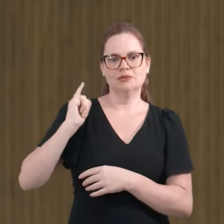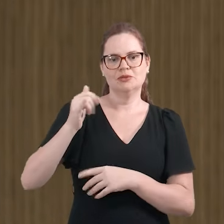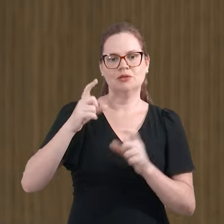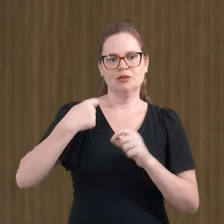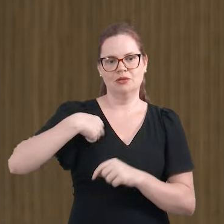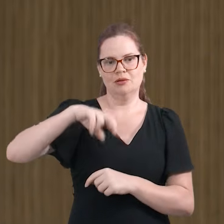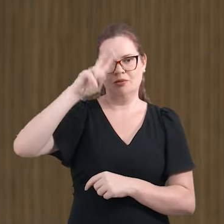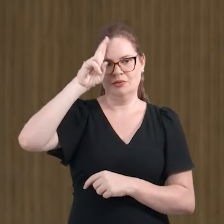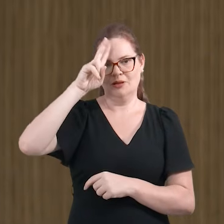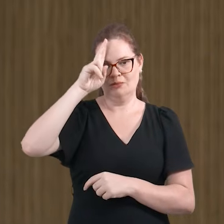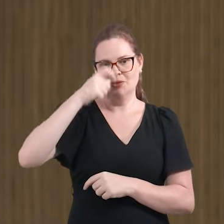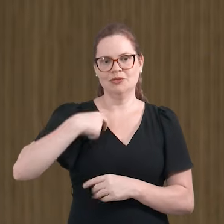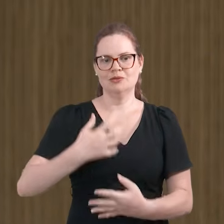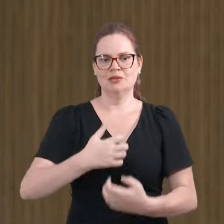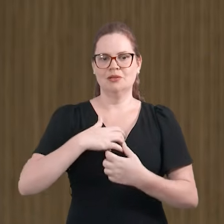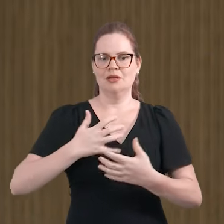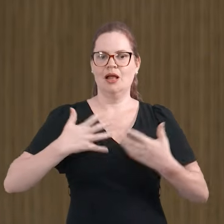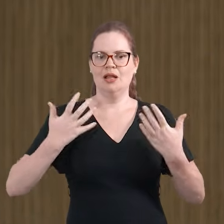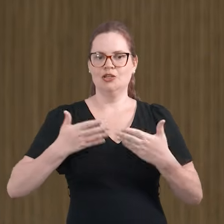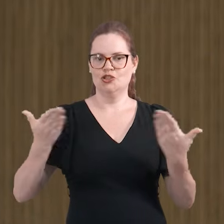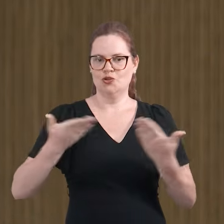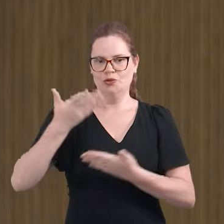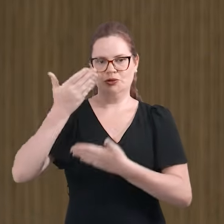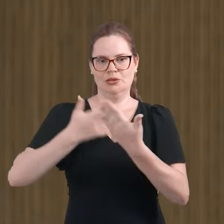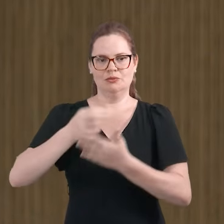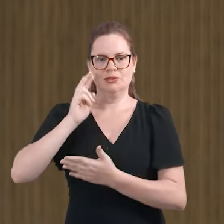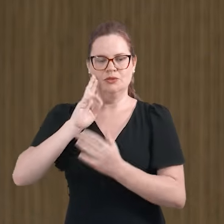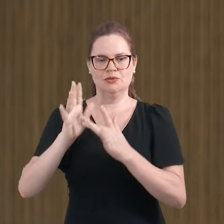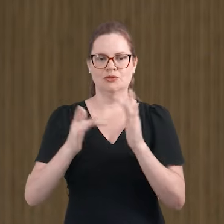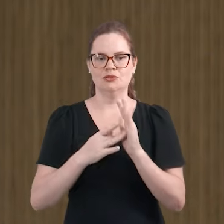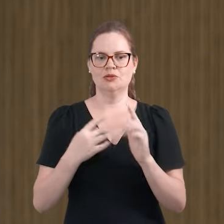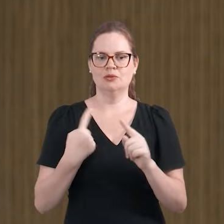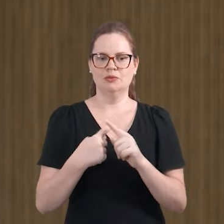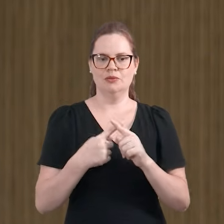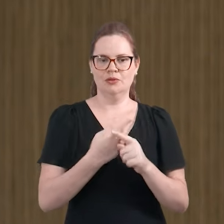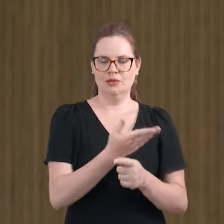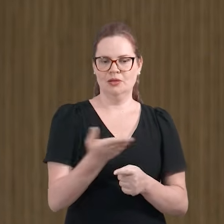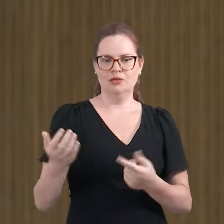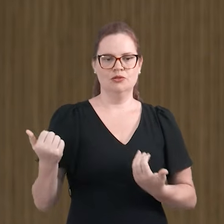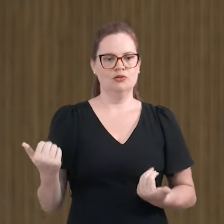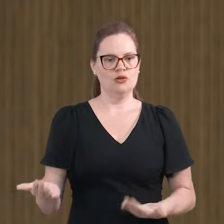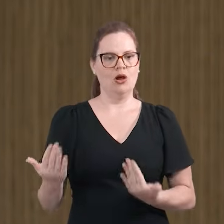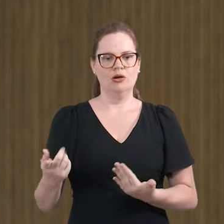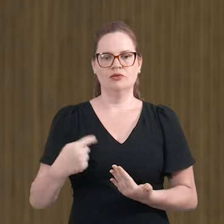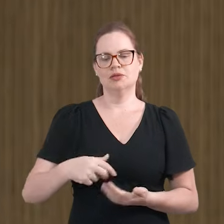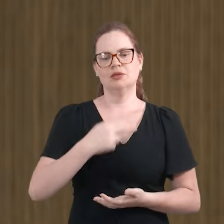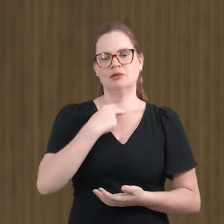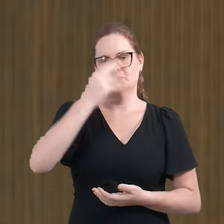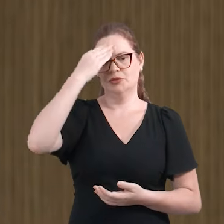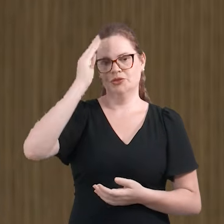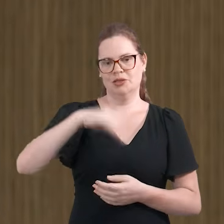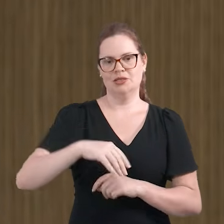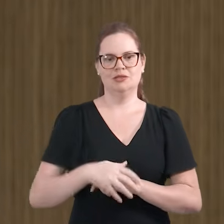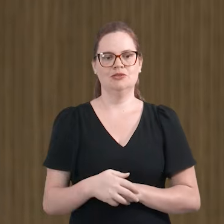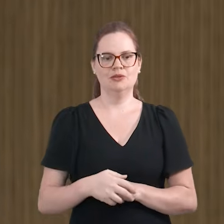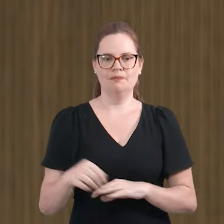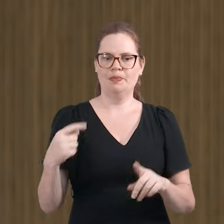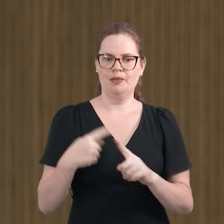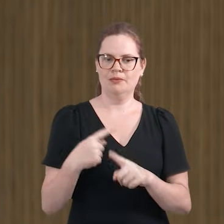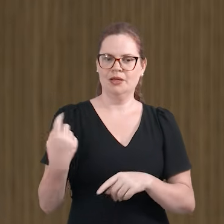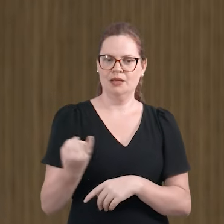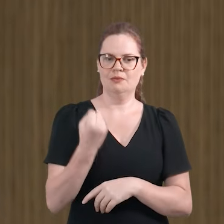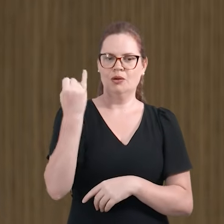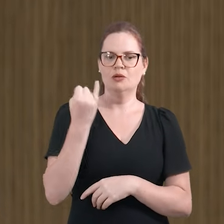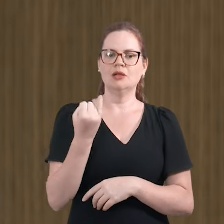a la edad que tengo todavía estoy en los caminos del Señor y que los jóvenes no se rindan, que